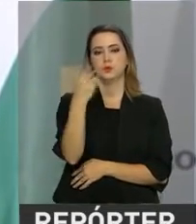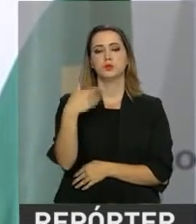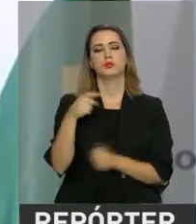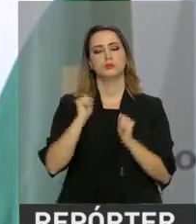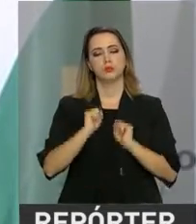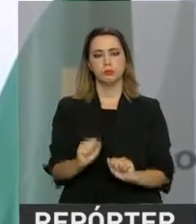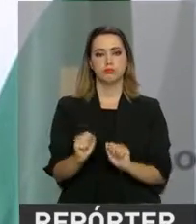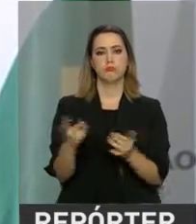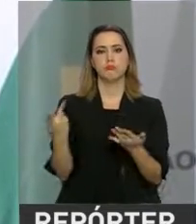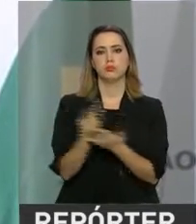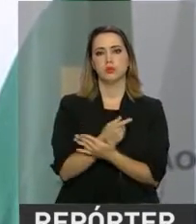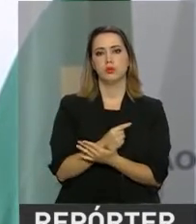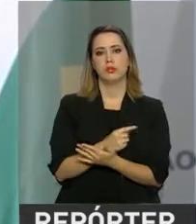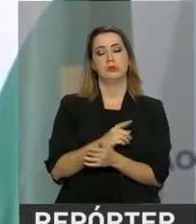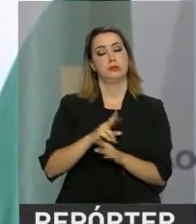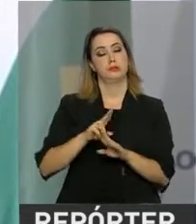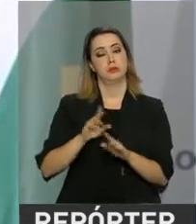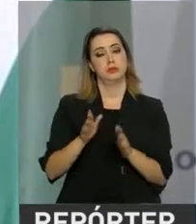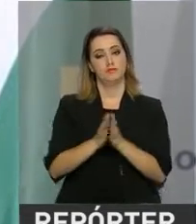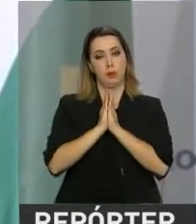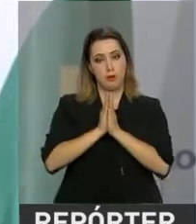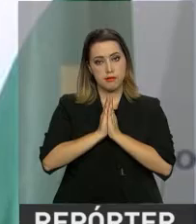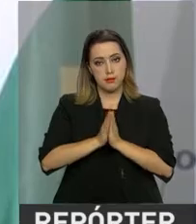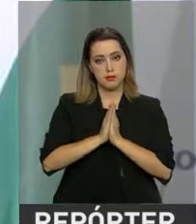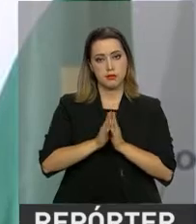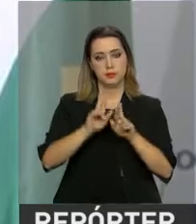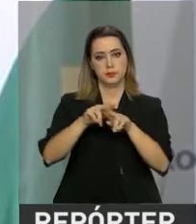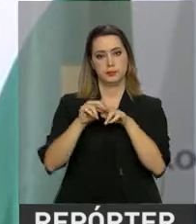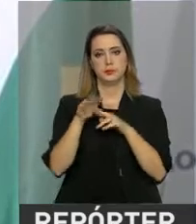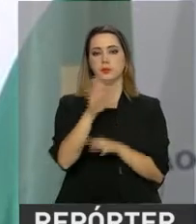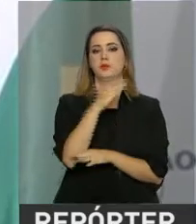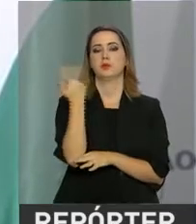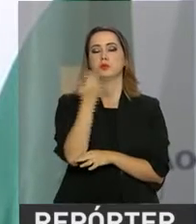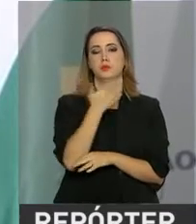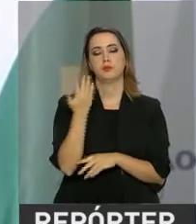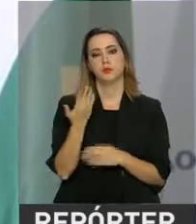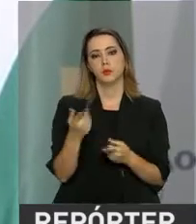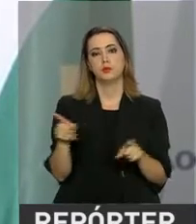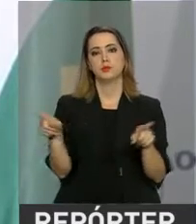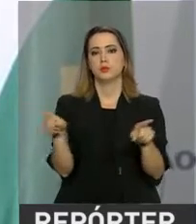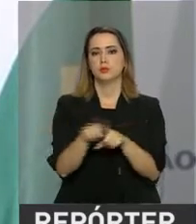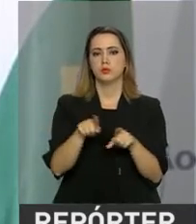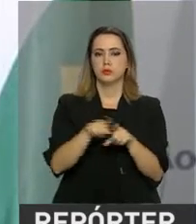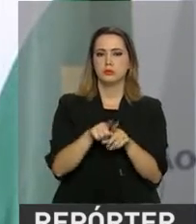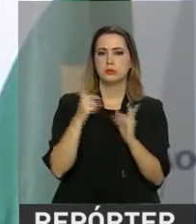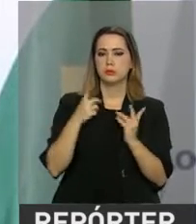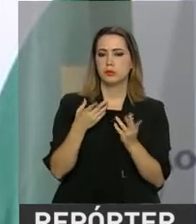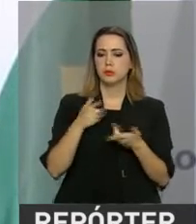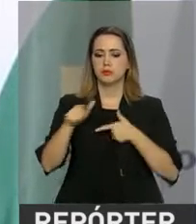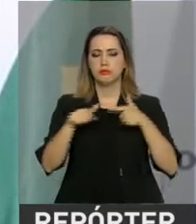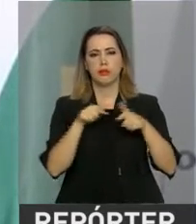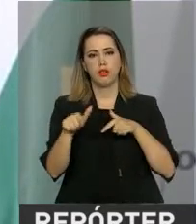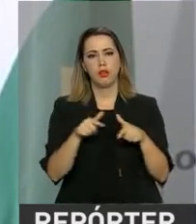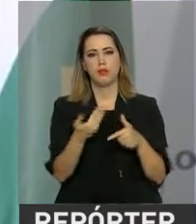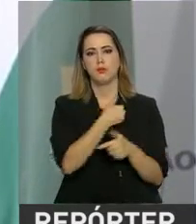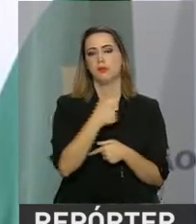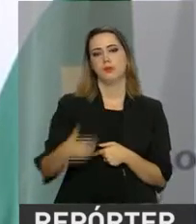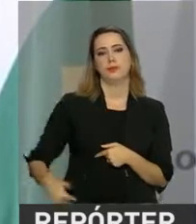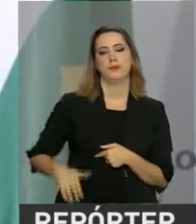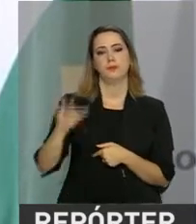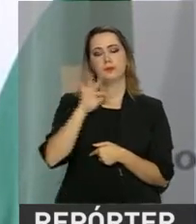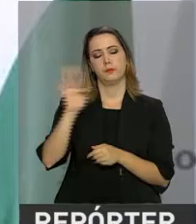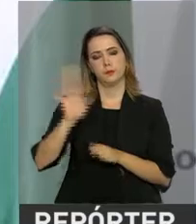lamentavelmente além de orar por aqueles que partiram era tomar providências do governo federal a fim de dar